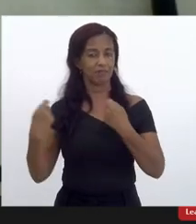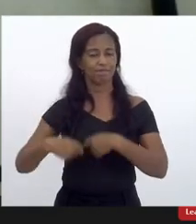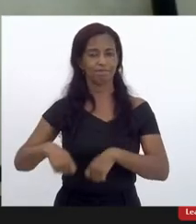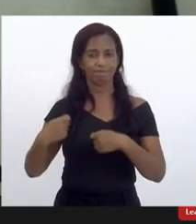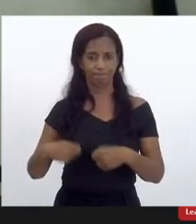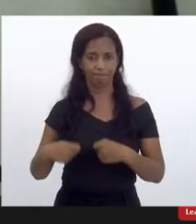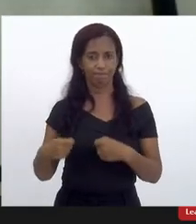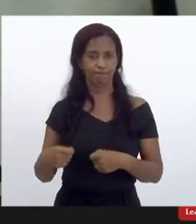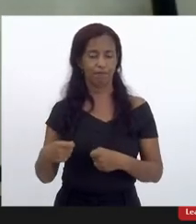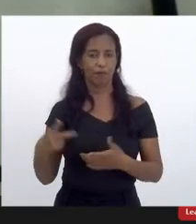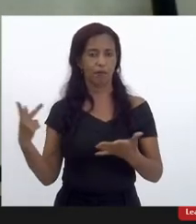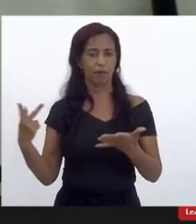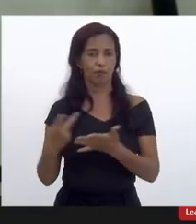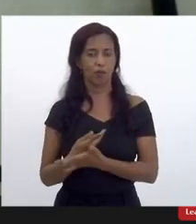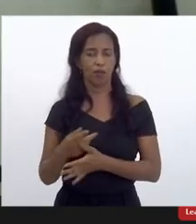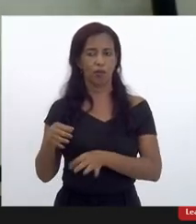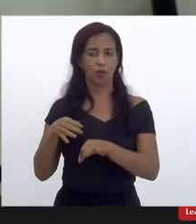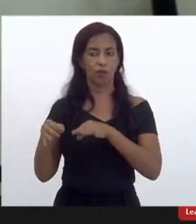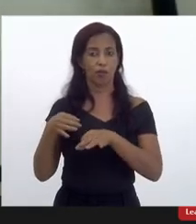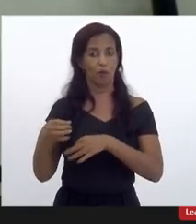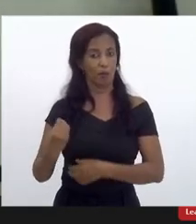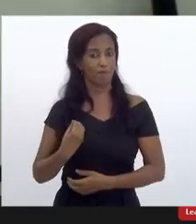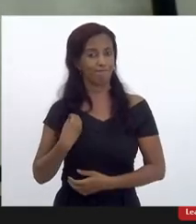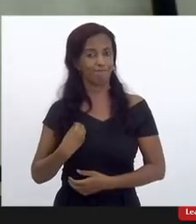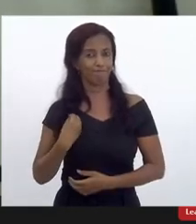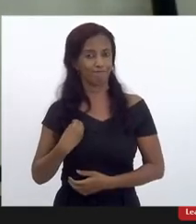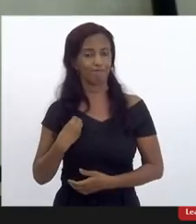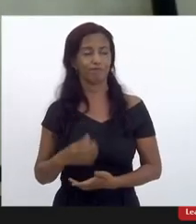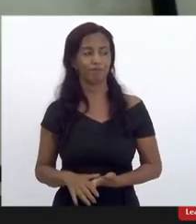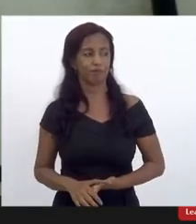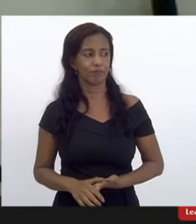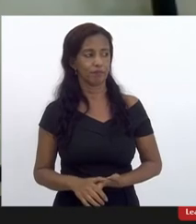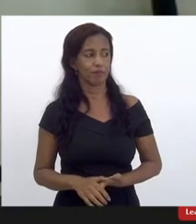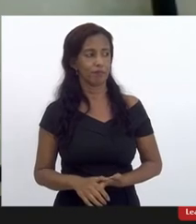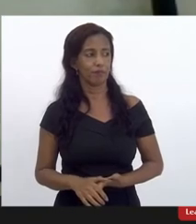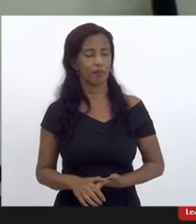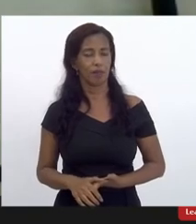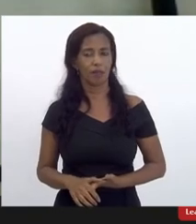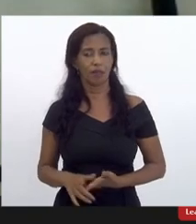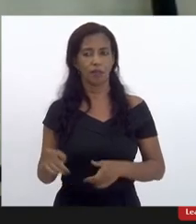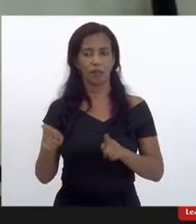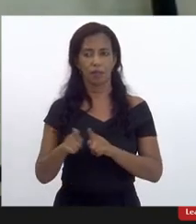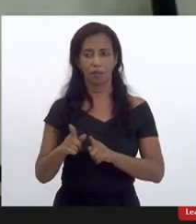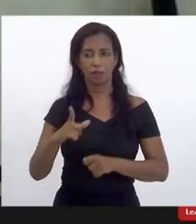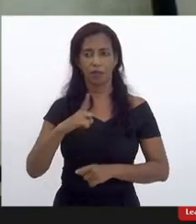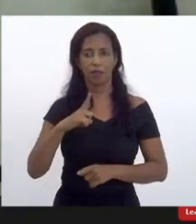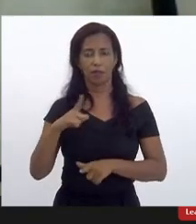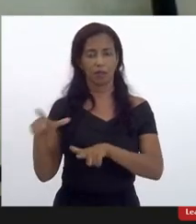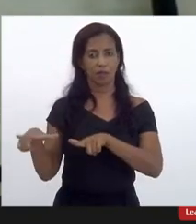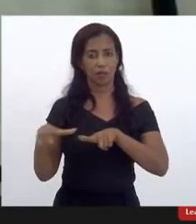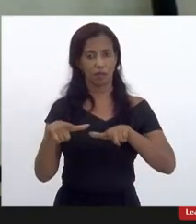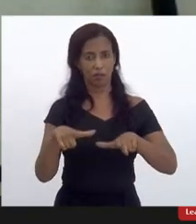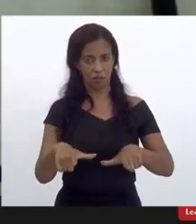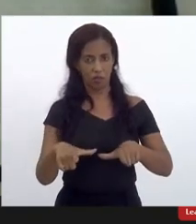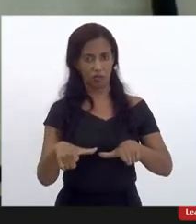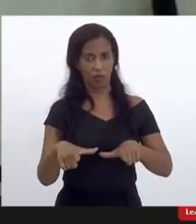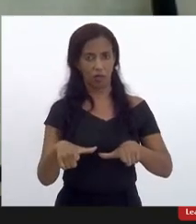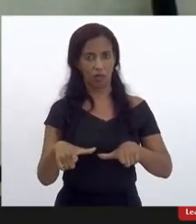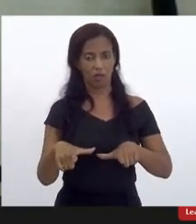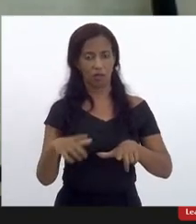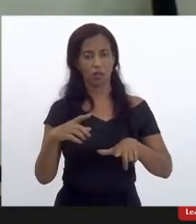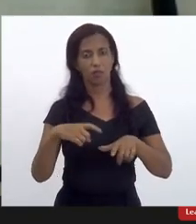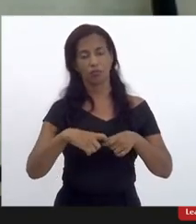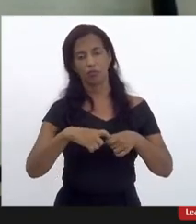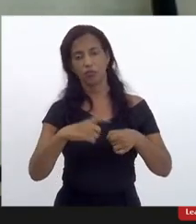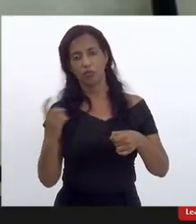necessária a realização de forma presencial, a possibilidade de ter a certificação